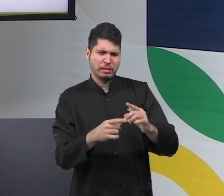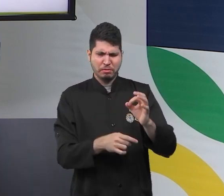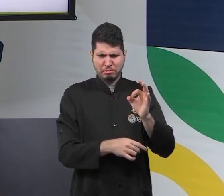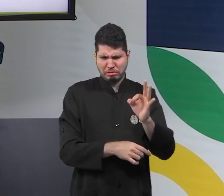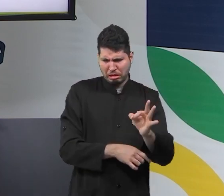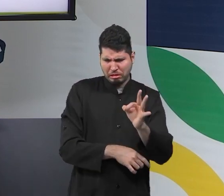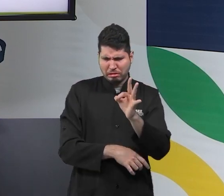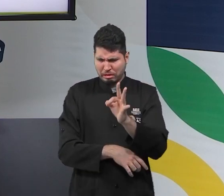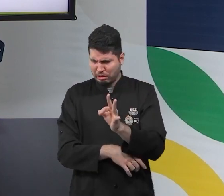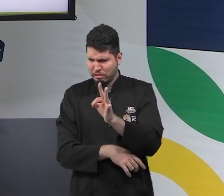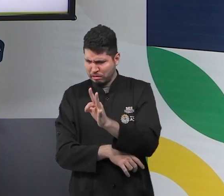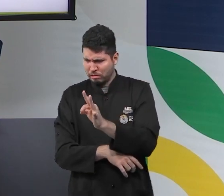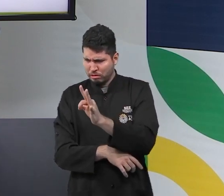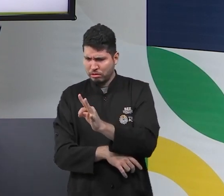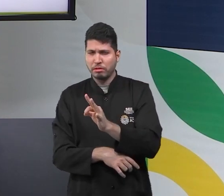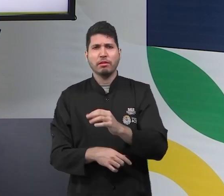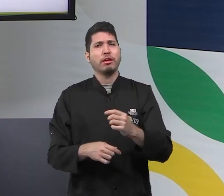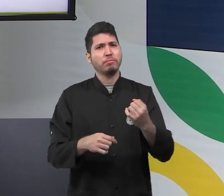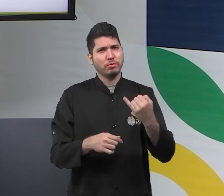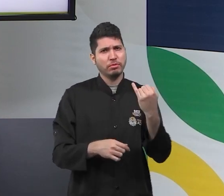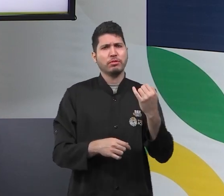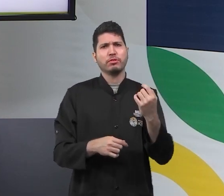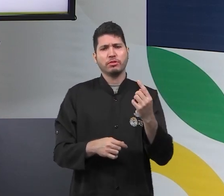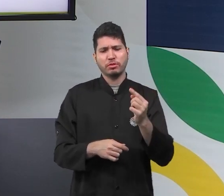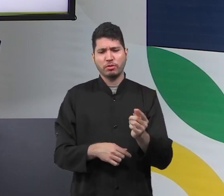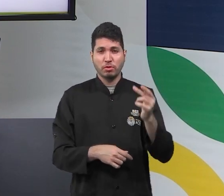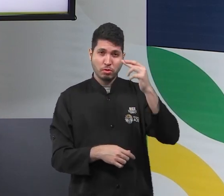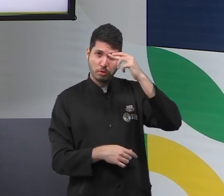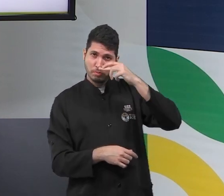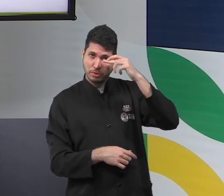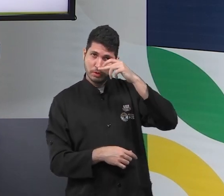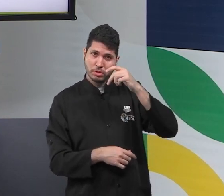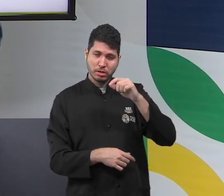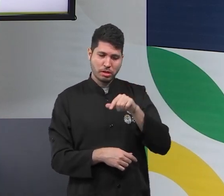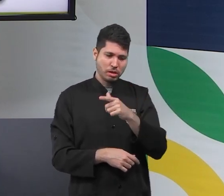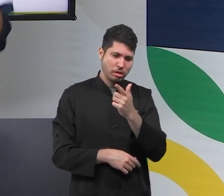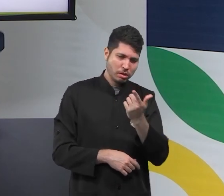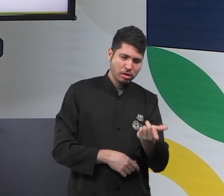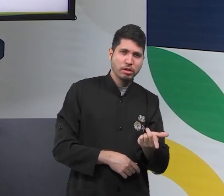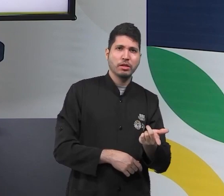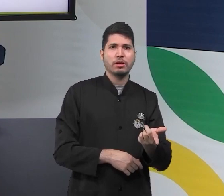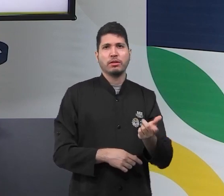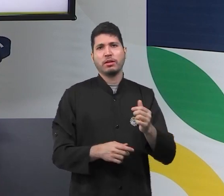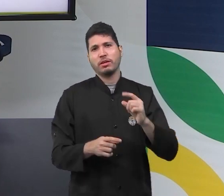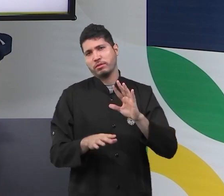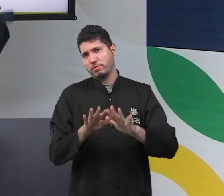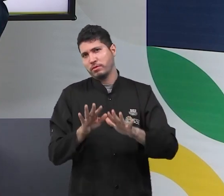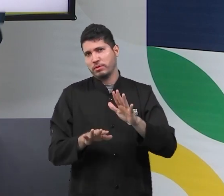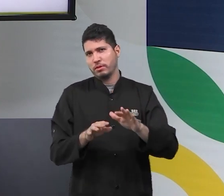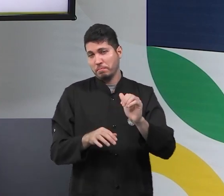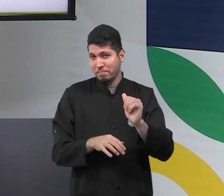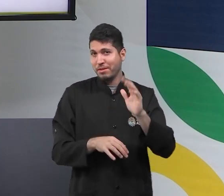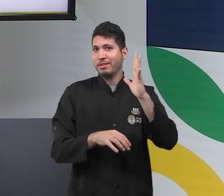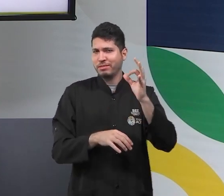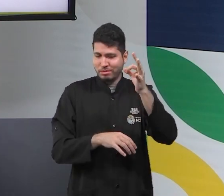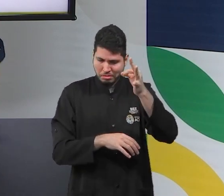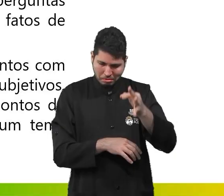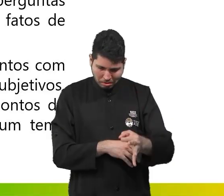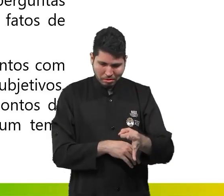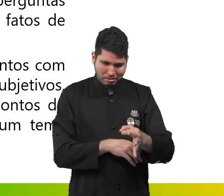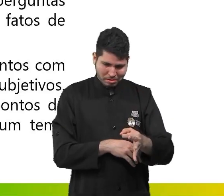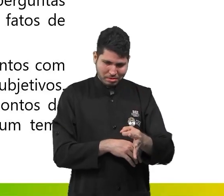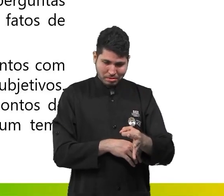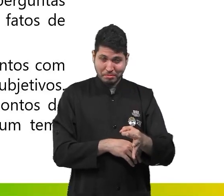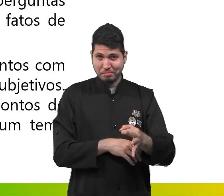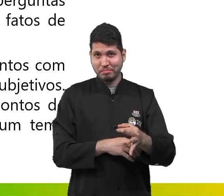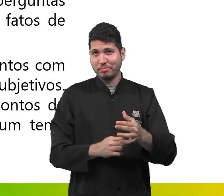deixar de analisar as outras. Porque muitas das vezes a gente acha que uma questão está certa, mas a outra está mais certa ainda. Então vamos analisar as restantes, tá